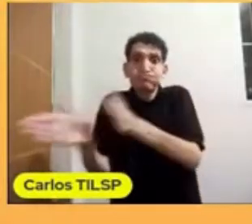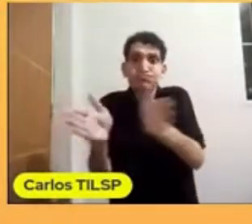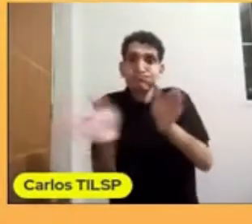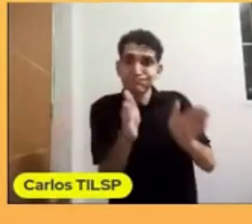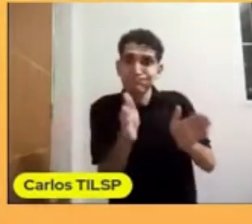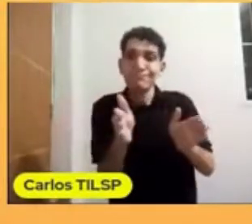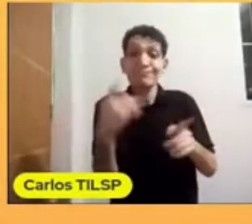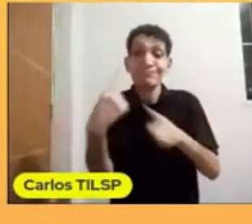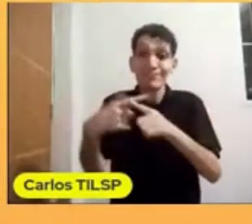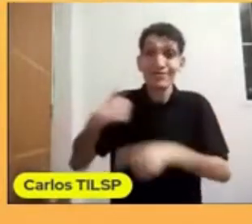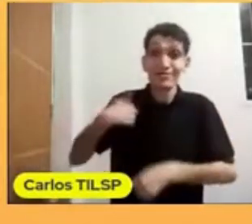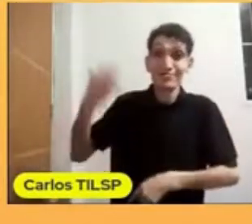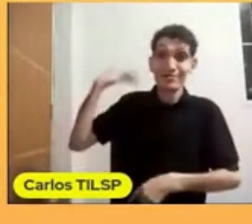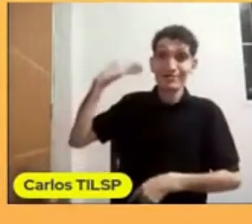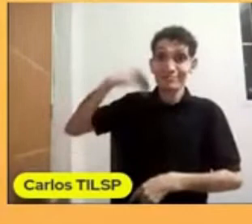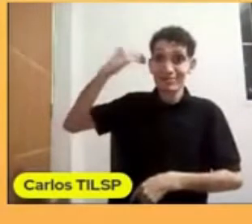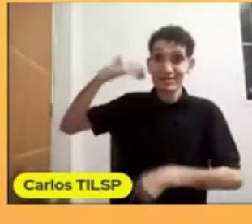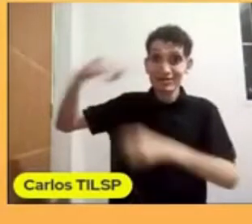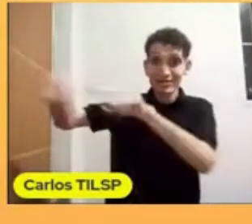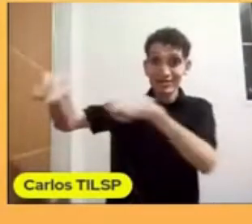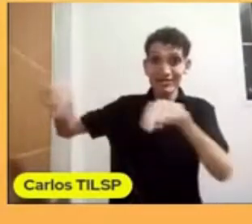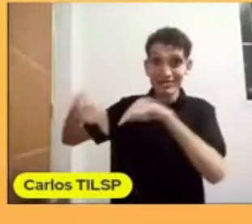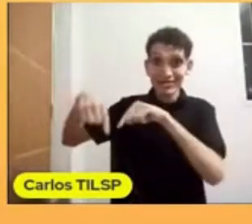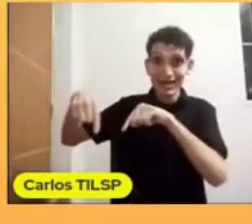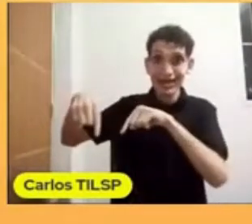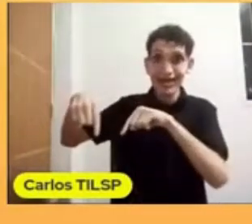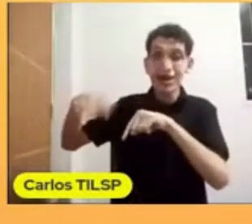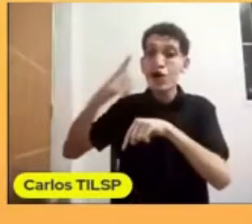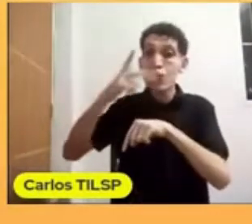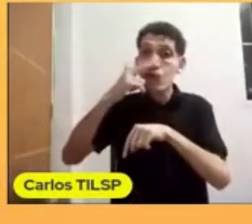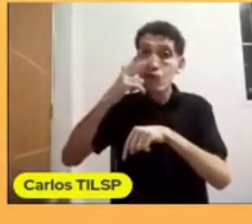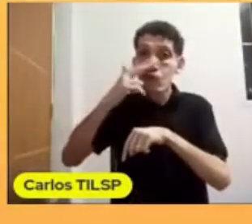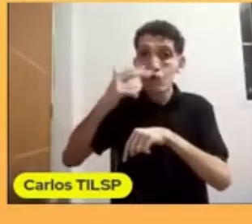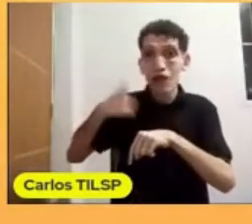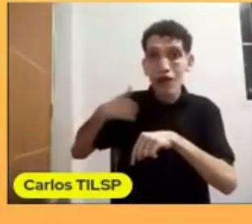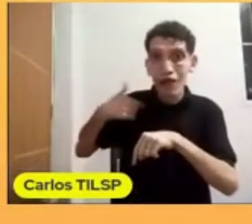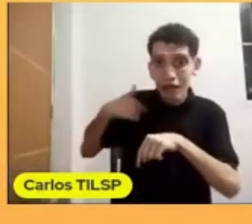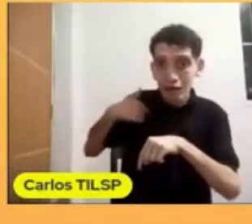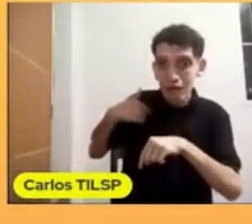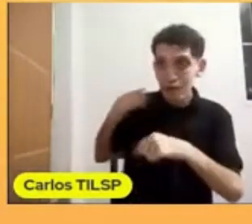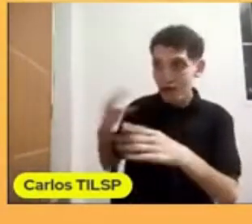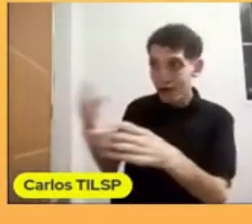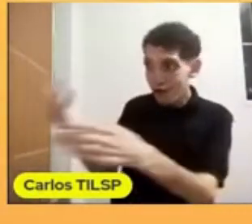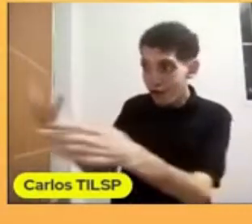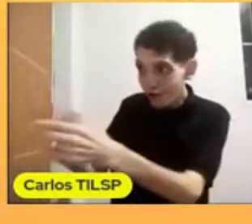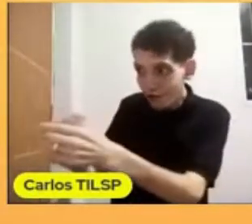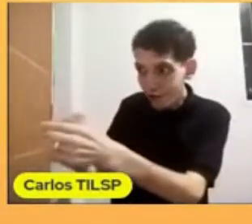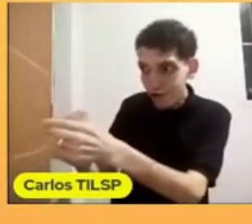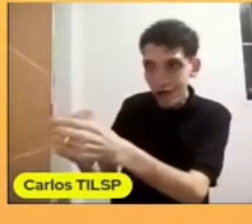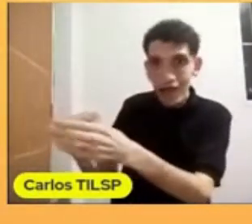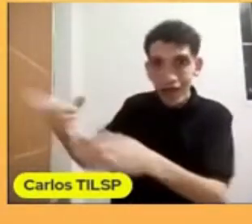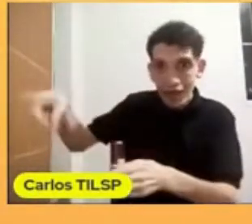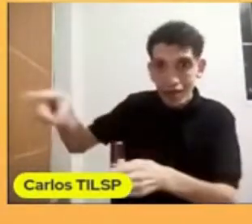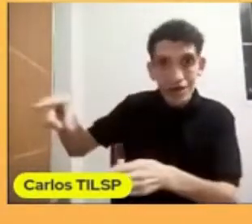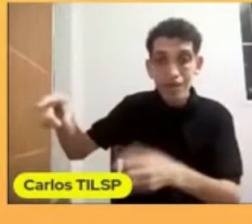muito importante, né? Por isso que a gente fala que a acessibilidade beneficia a todos, porque todos